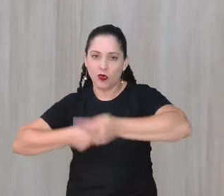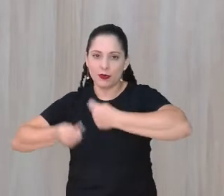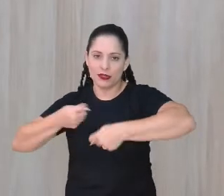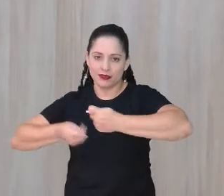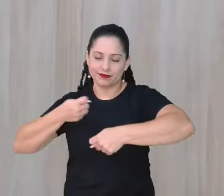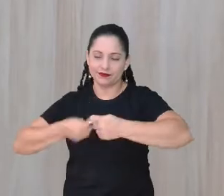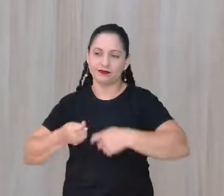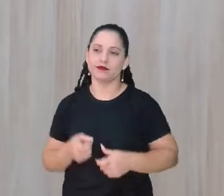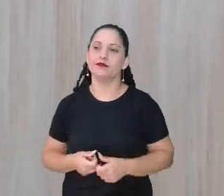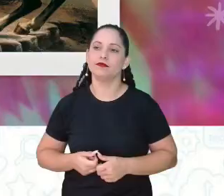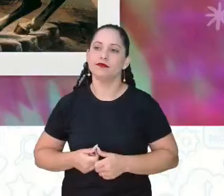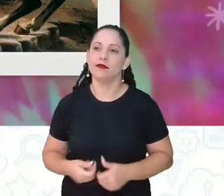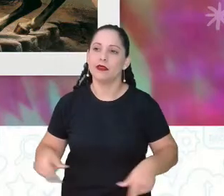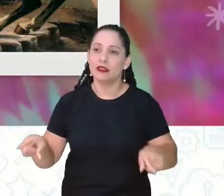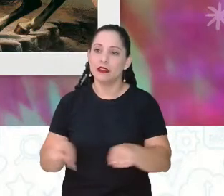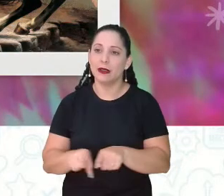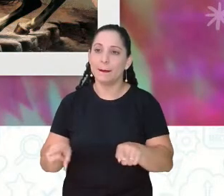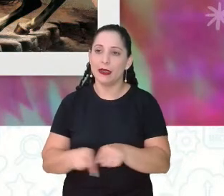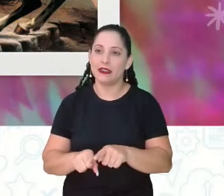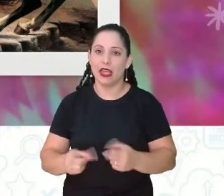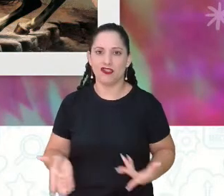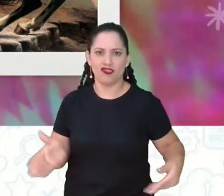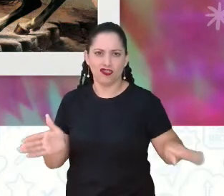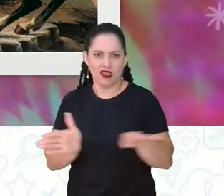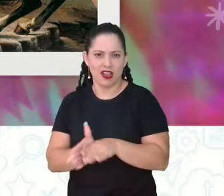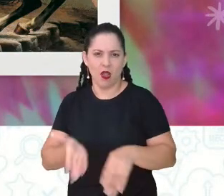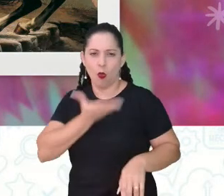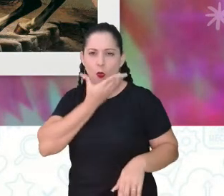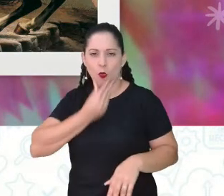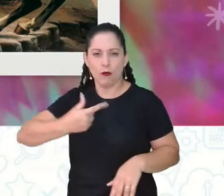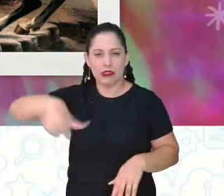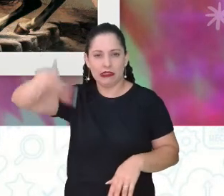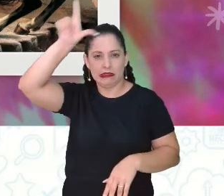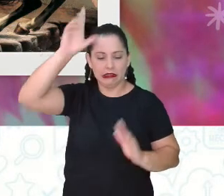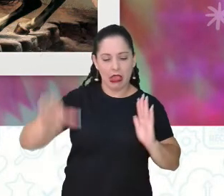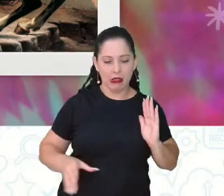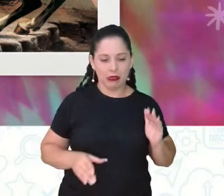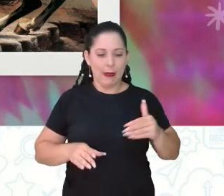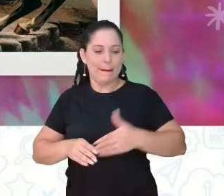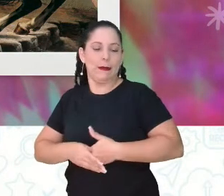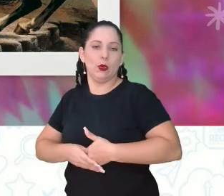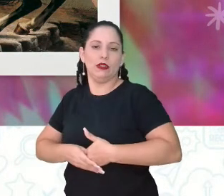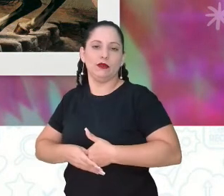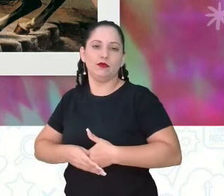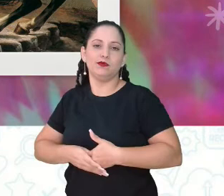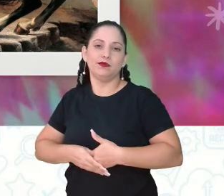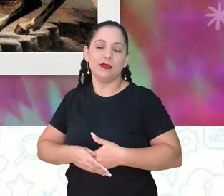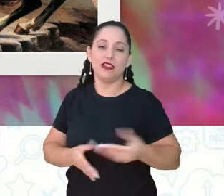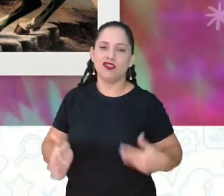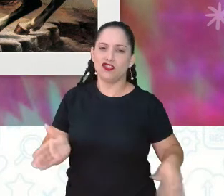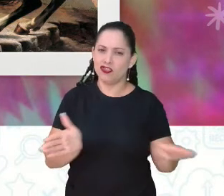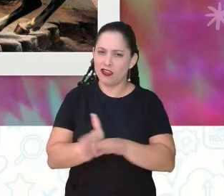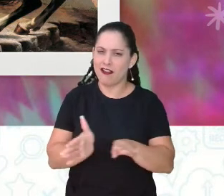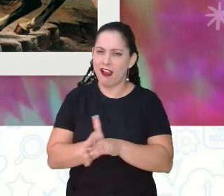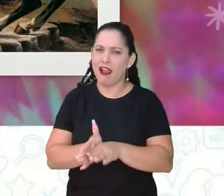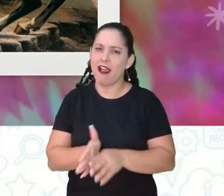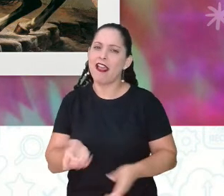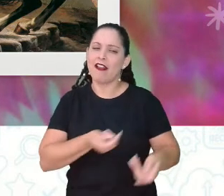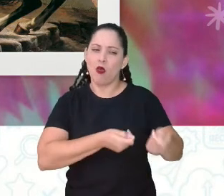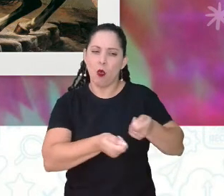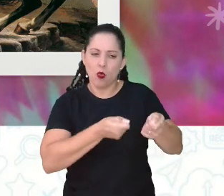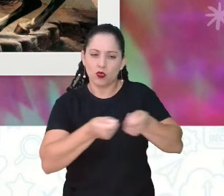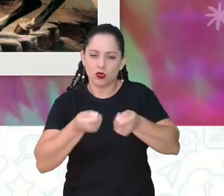E aí, olha, chega o Napoleão Bonaparte. O general chega ao poder com o objetivo de controlar